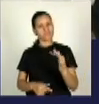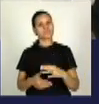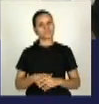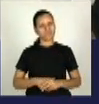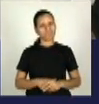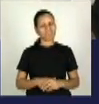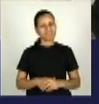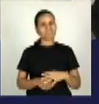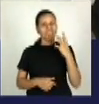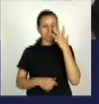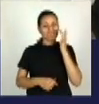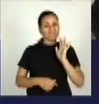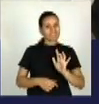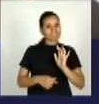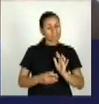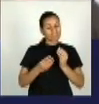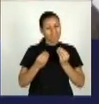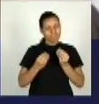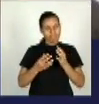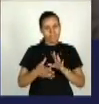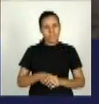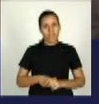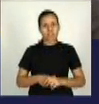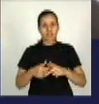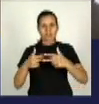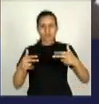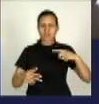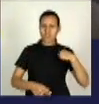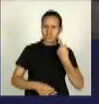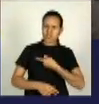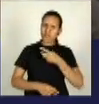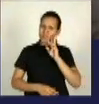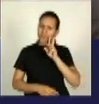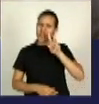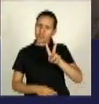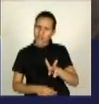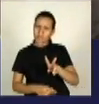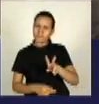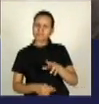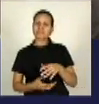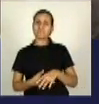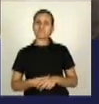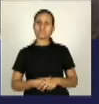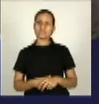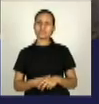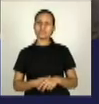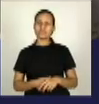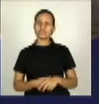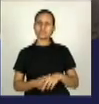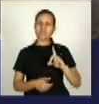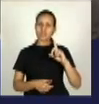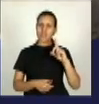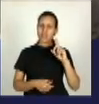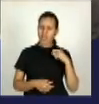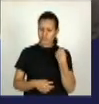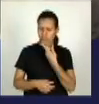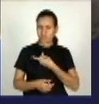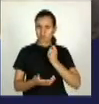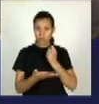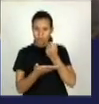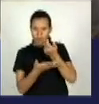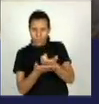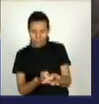esse caos. Impressionante, né? Uma das questões que a gente observa é a